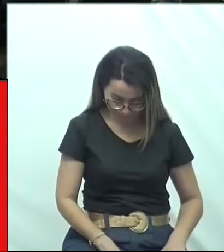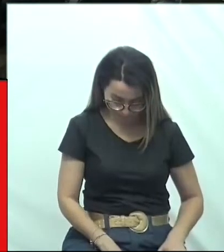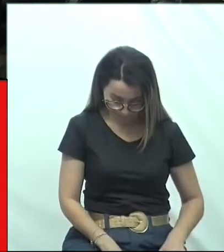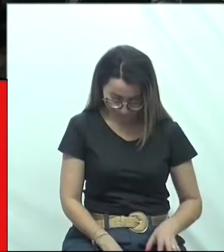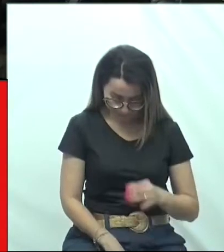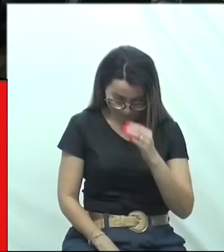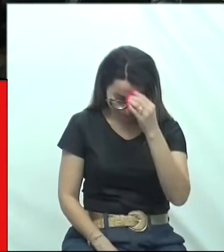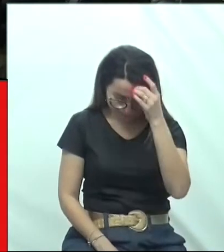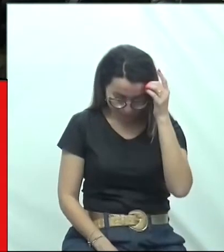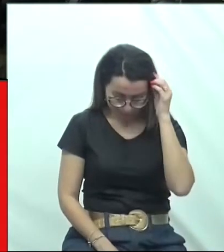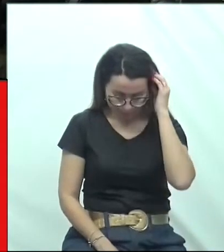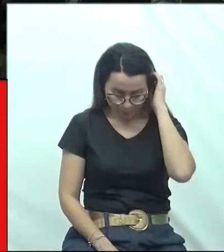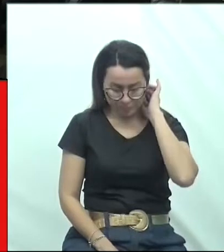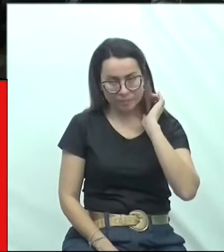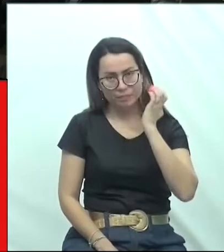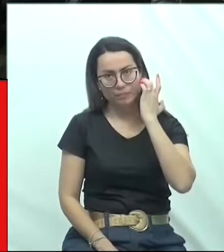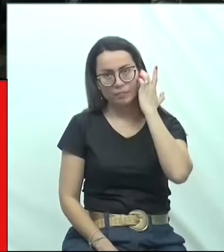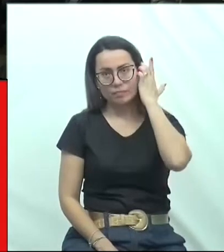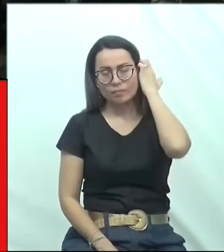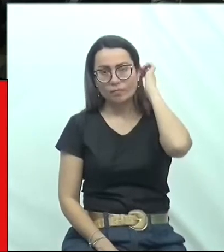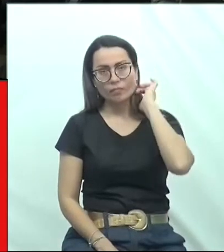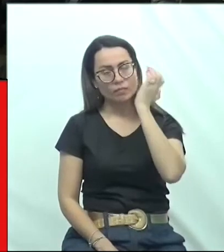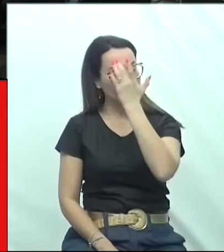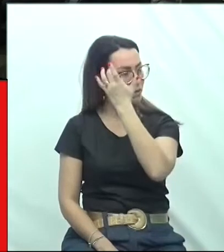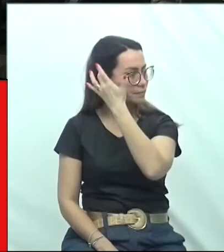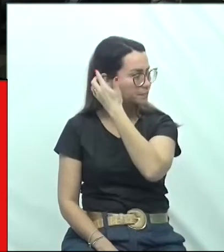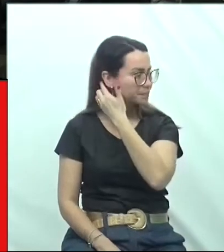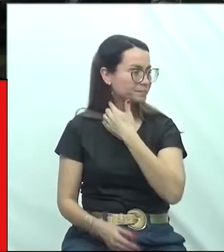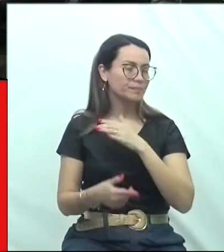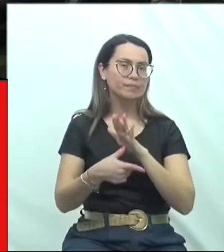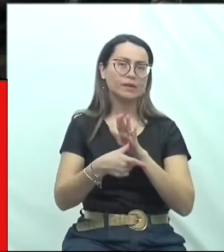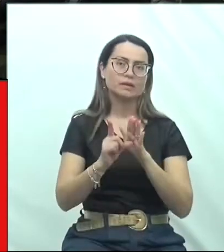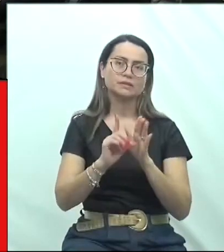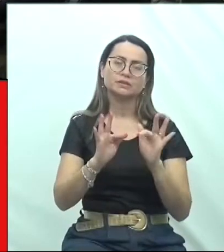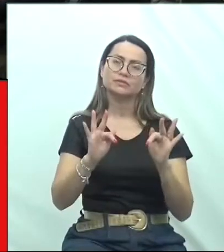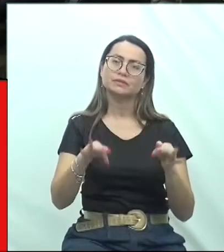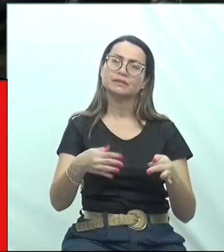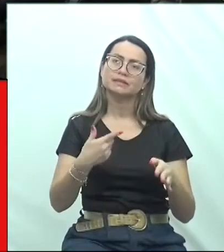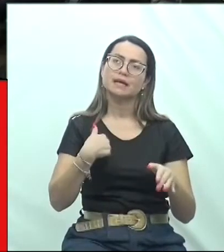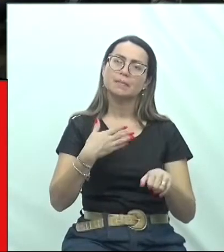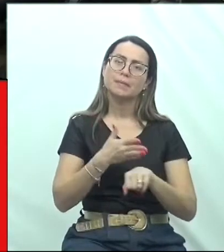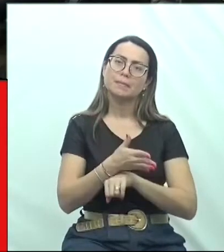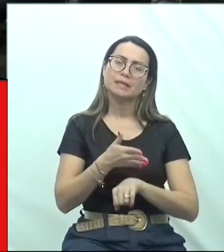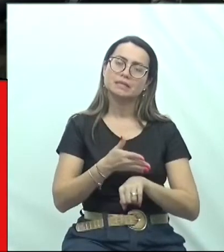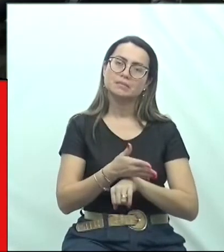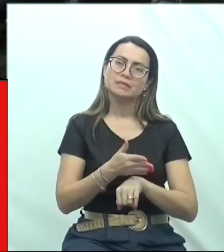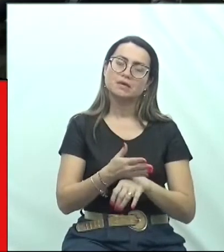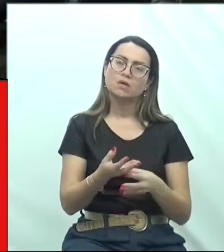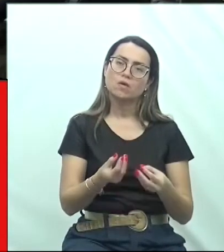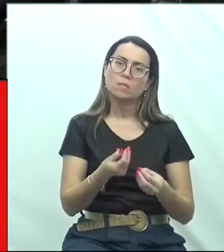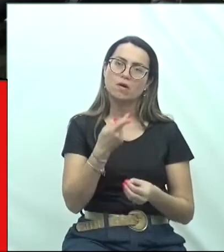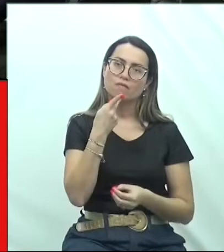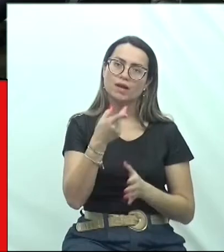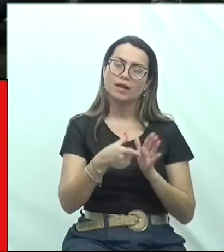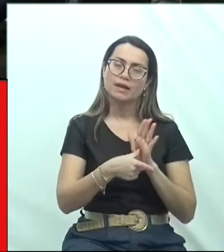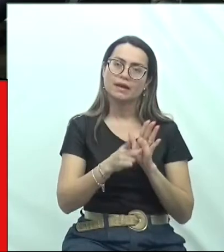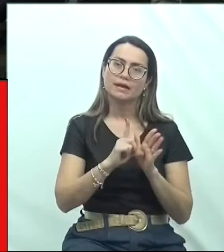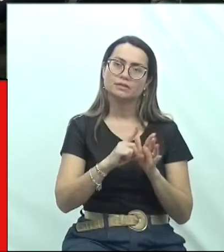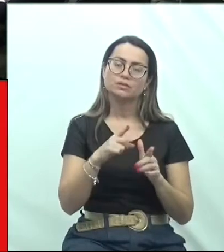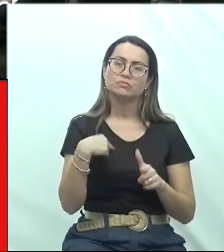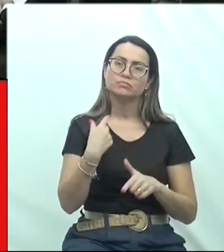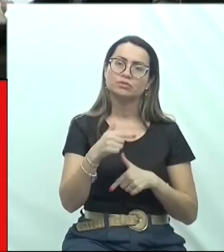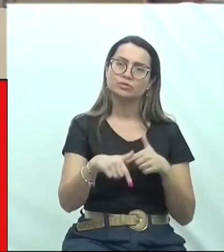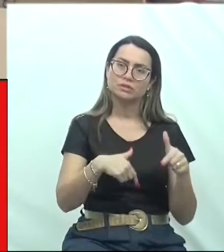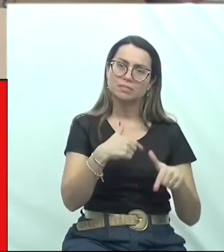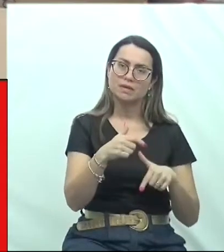favor. Só para finalizar a minha participação aqui, né, como frisei anteriormente, a gente trabalha na questão